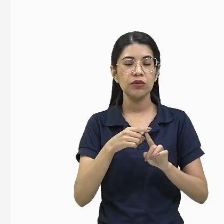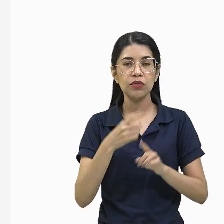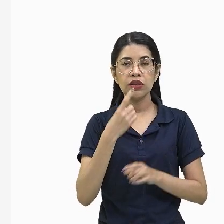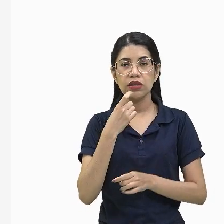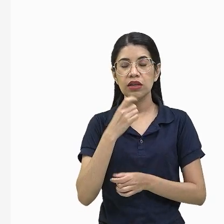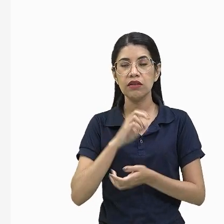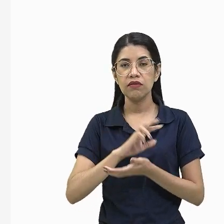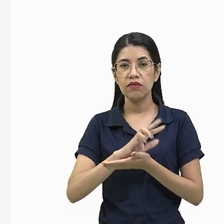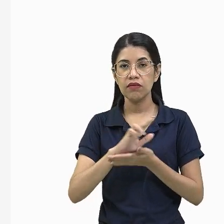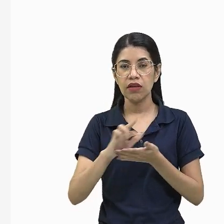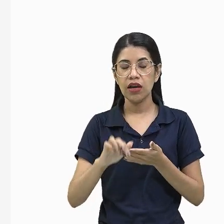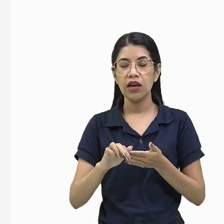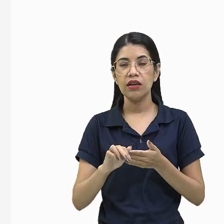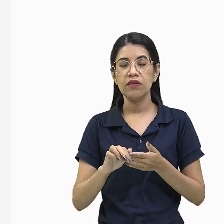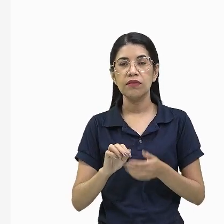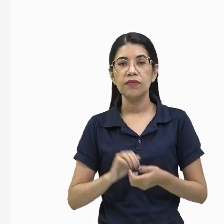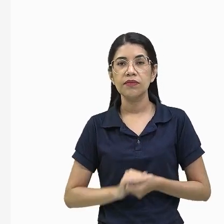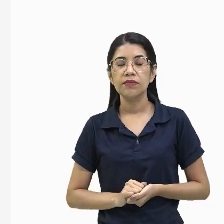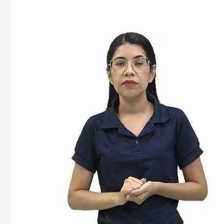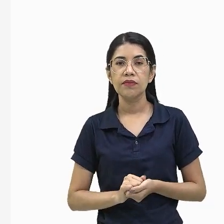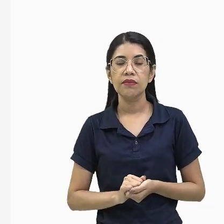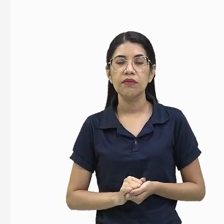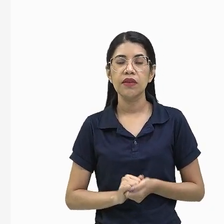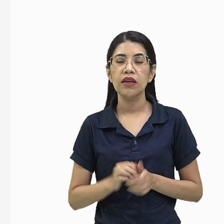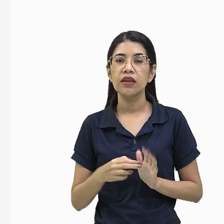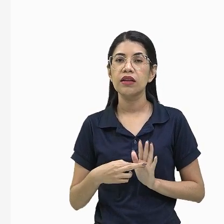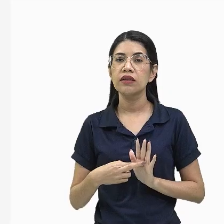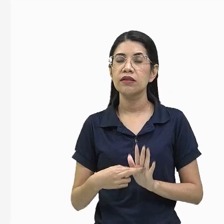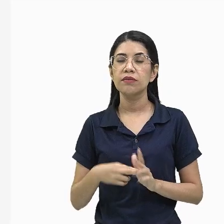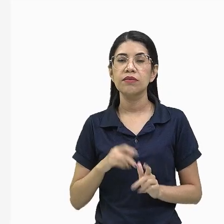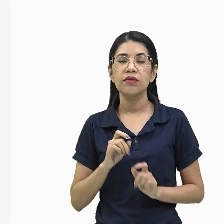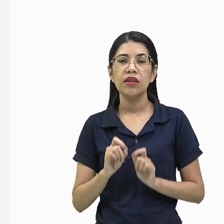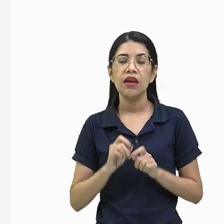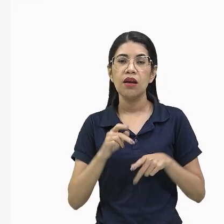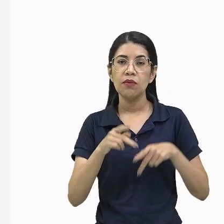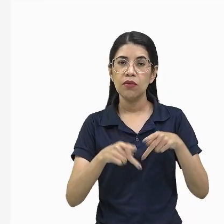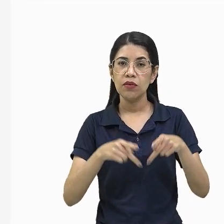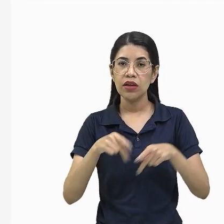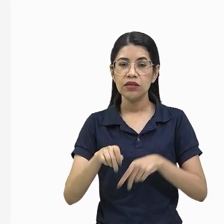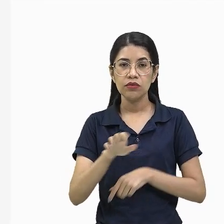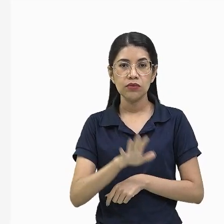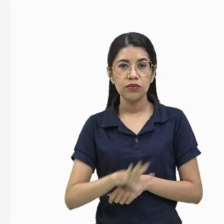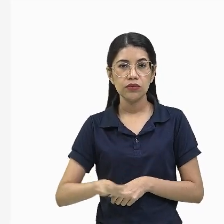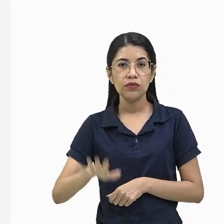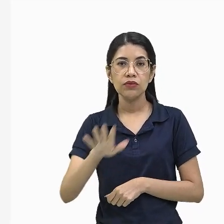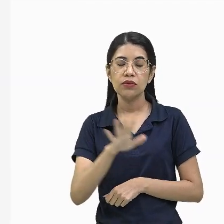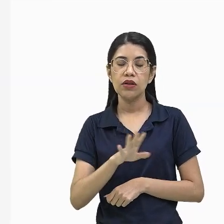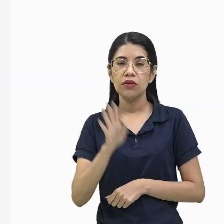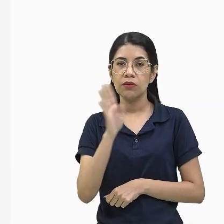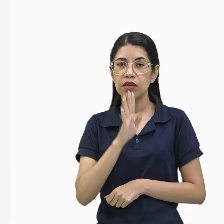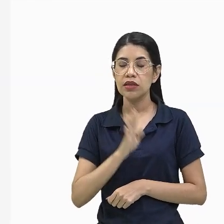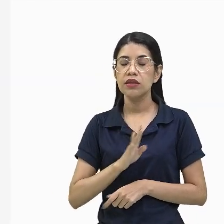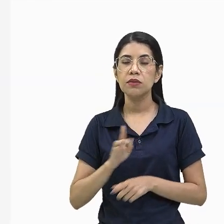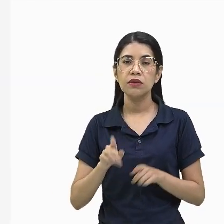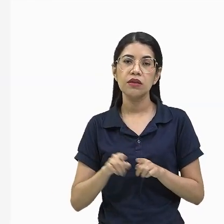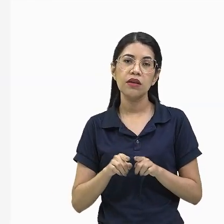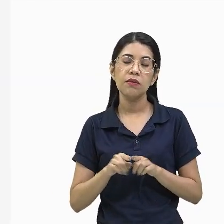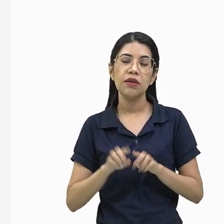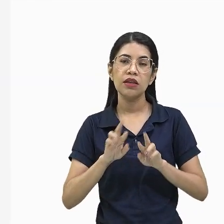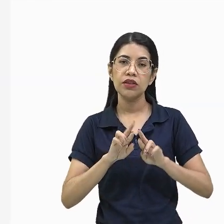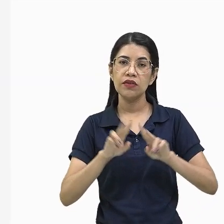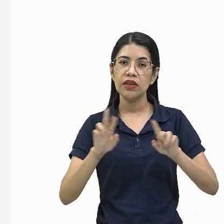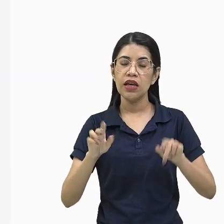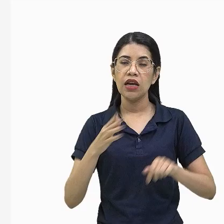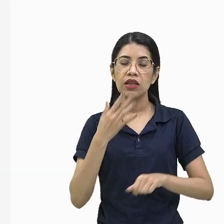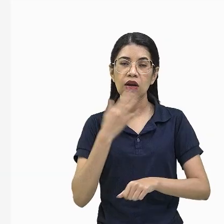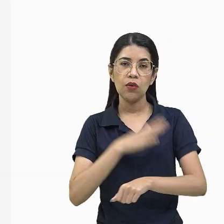representados aqui, os grupos sanguíneos diversos, e eles representam justamente a população brasileira, a sua diversidade, tanto na cor,